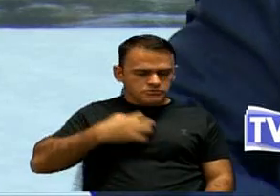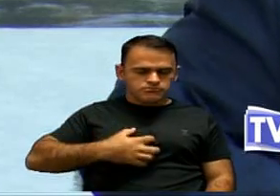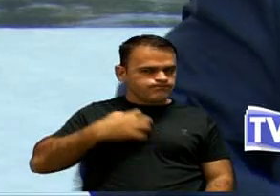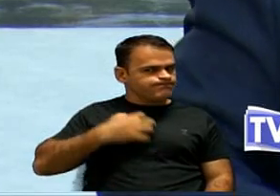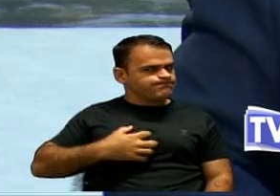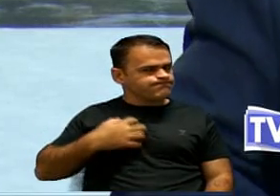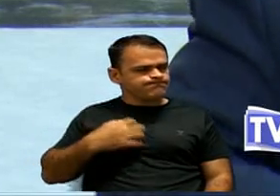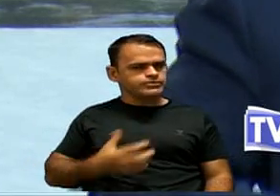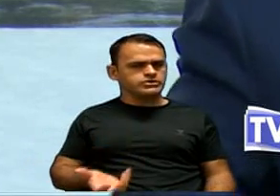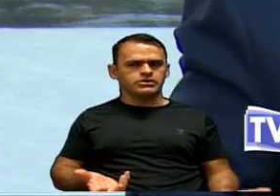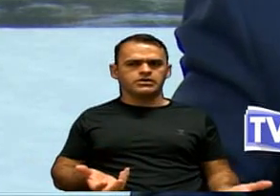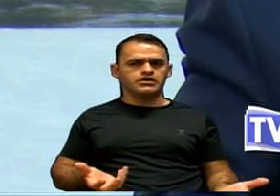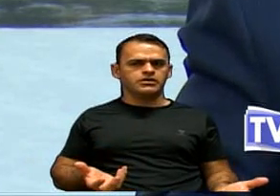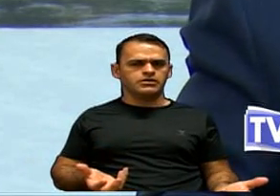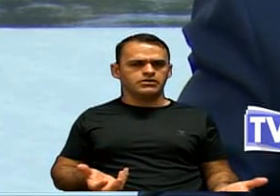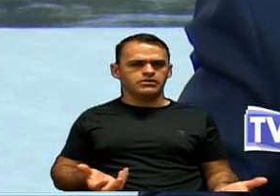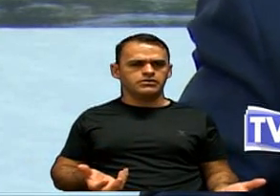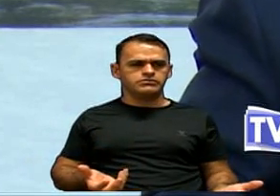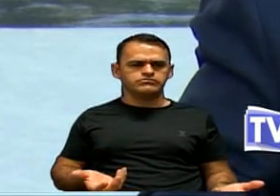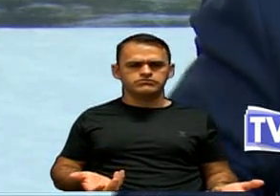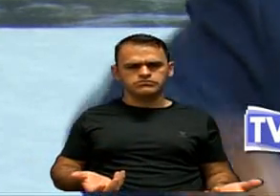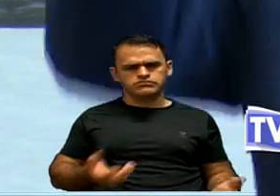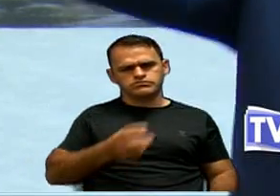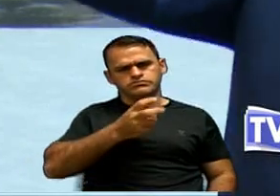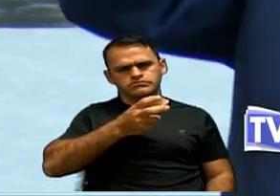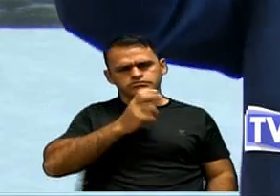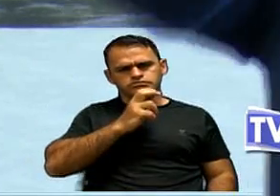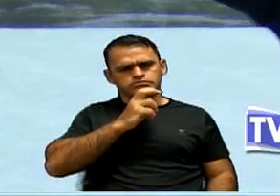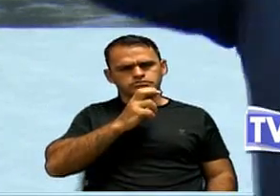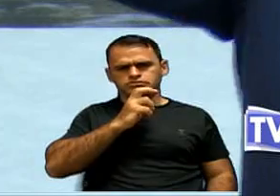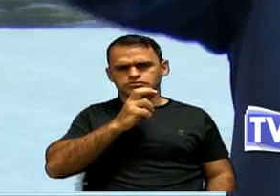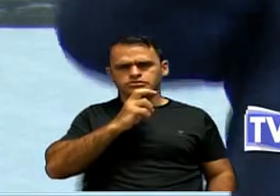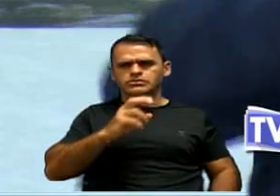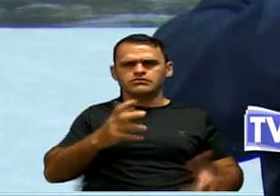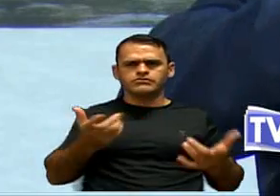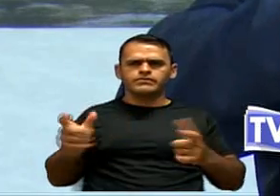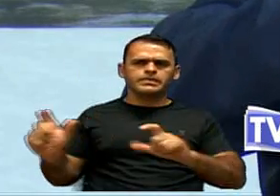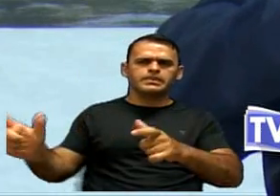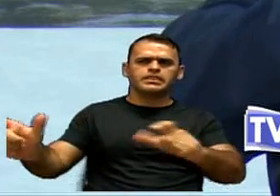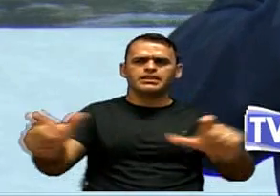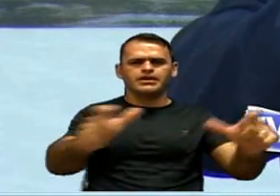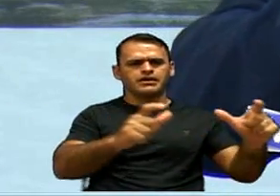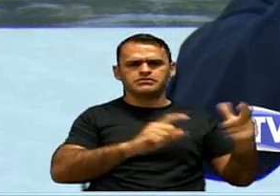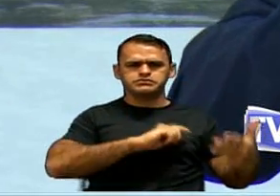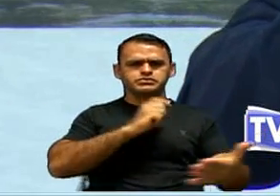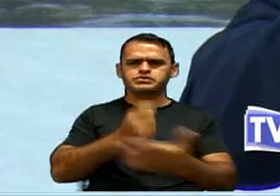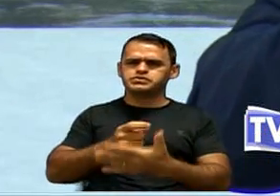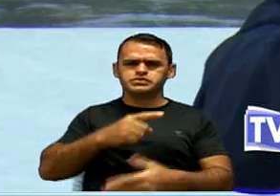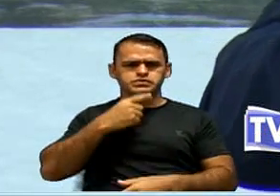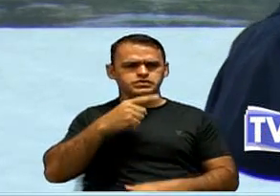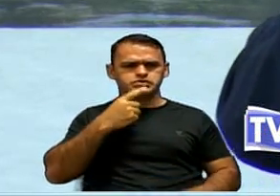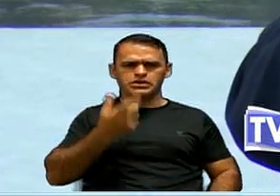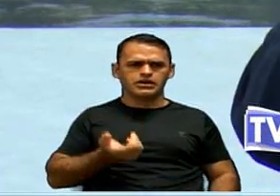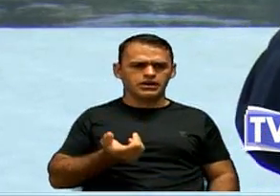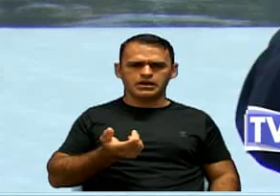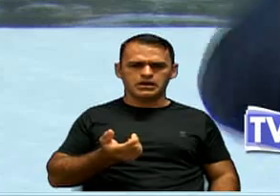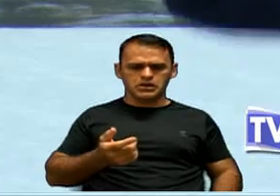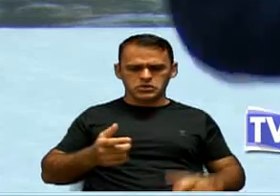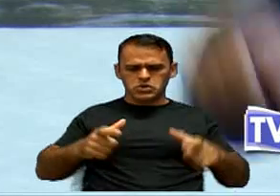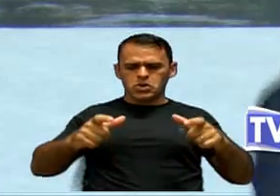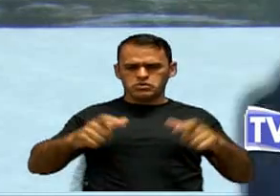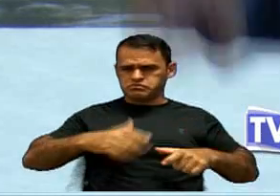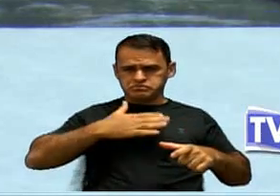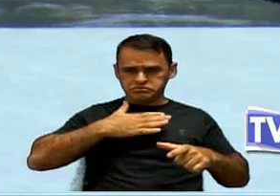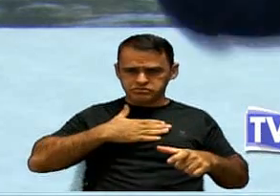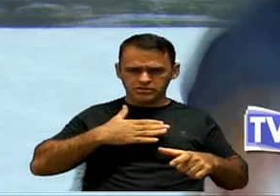porque, não porque a nossa região, Sorocaba é aos quatro cantos, ninguém pode pagar. É um absurdo. Não estamos falando pelo nosso bairro. E